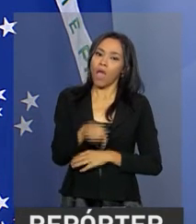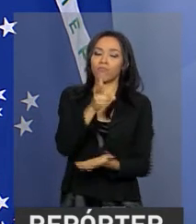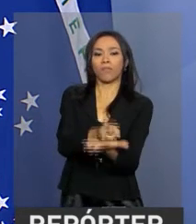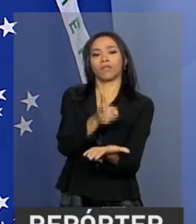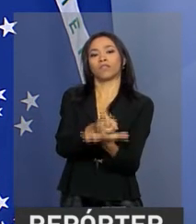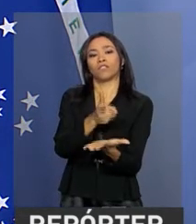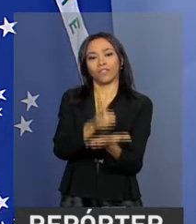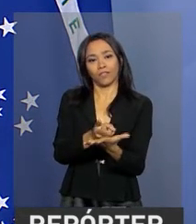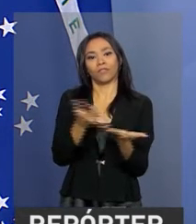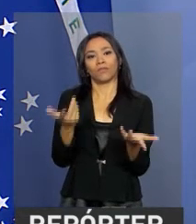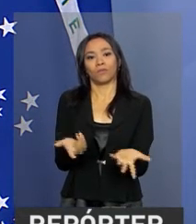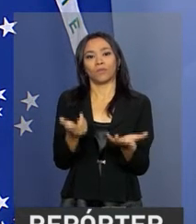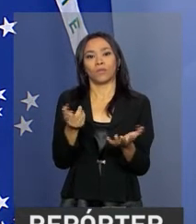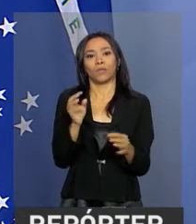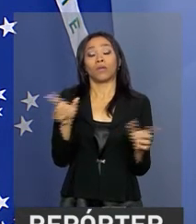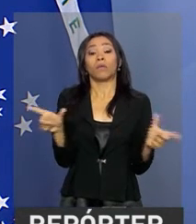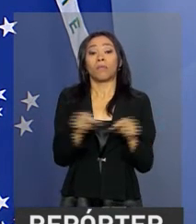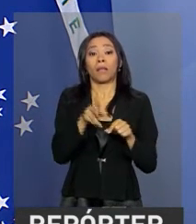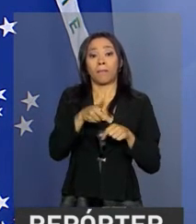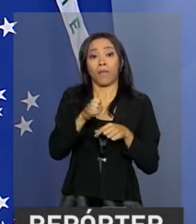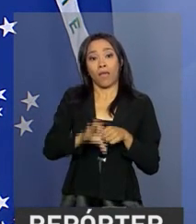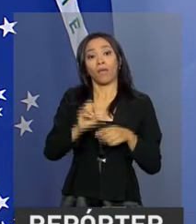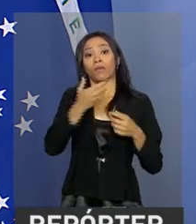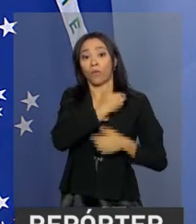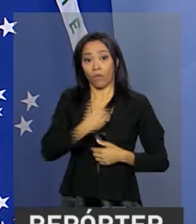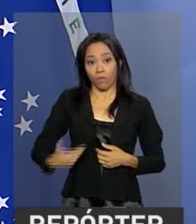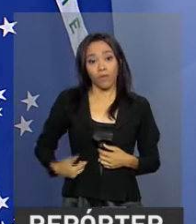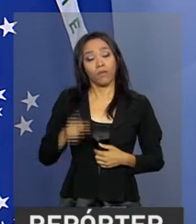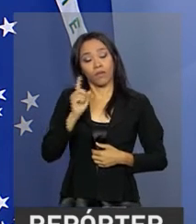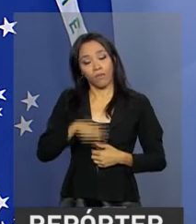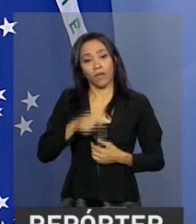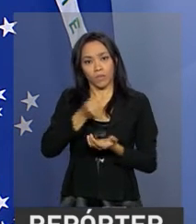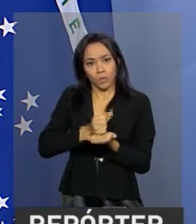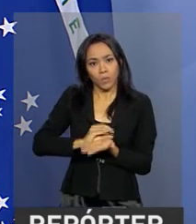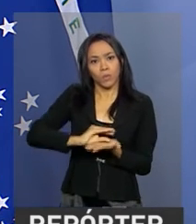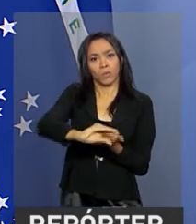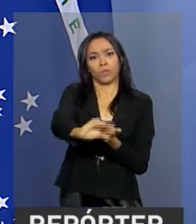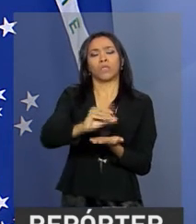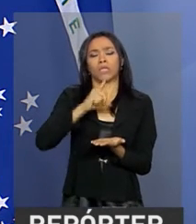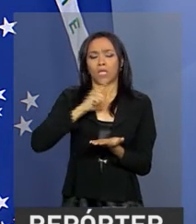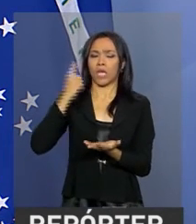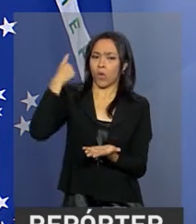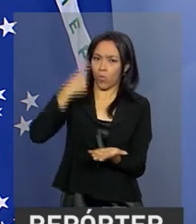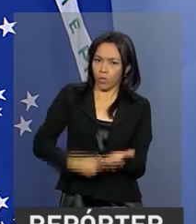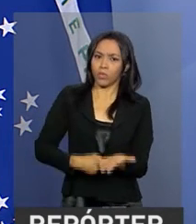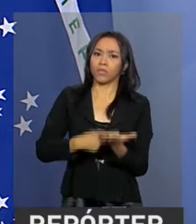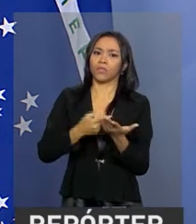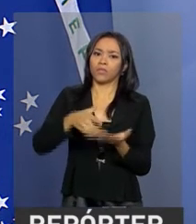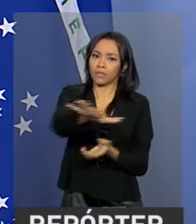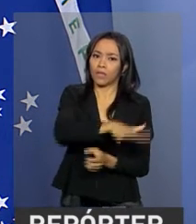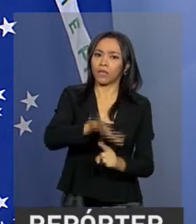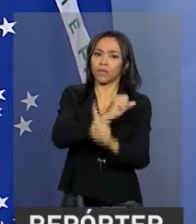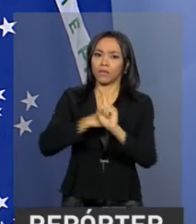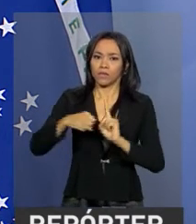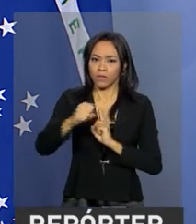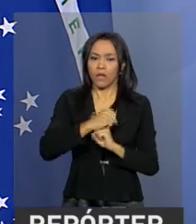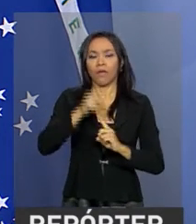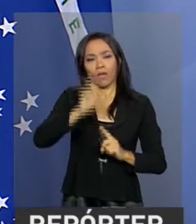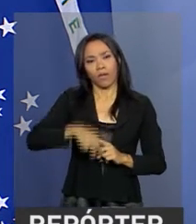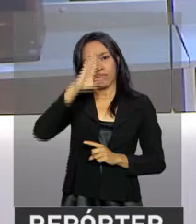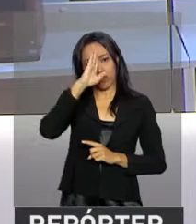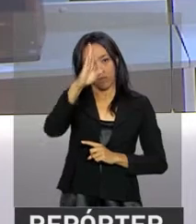pela pec e por um governo que faz o investimento social responsável ponto inarredável de suas